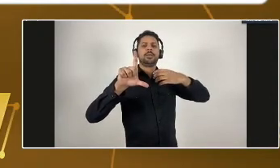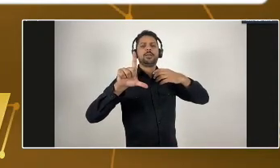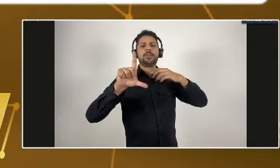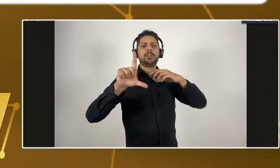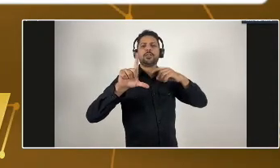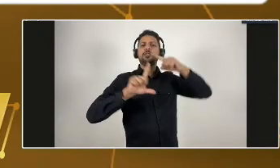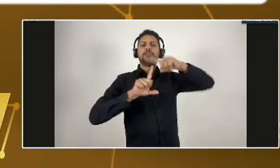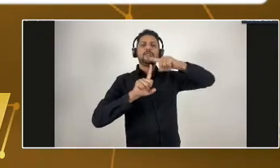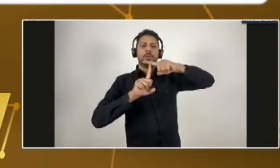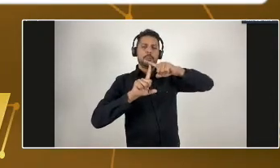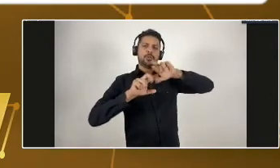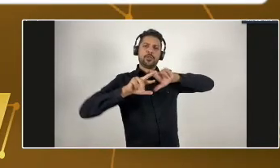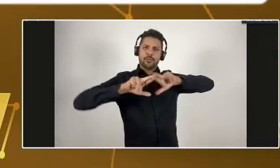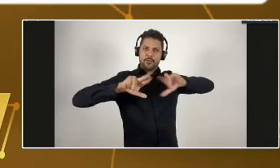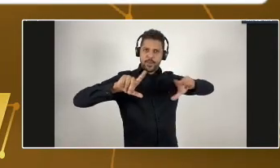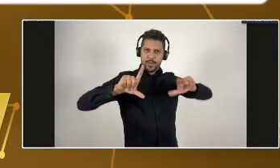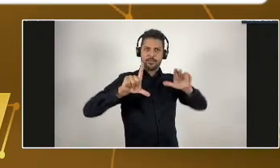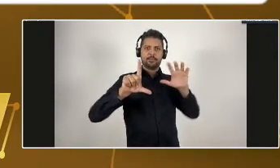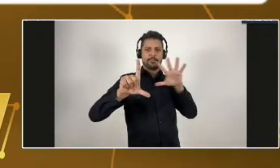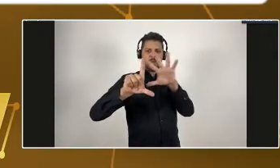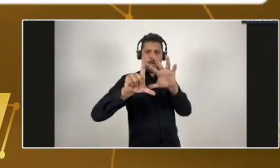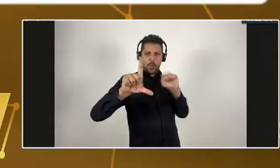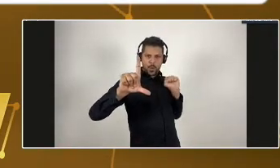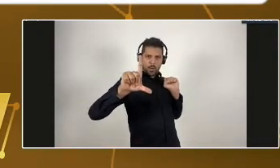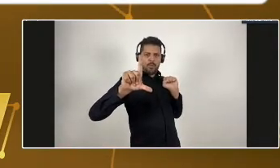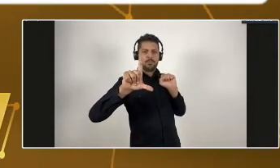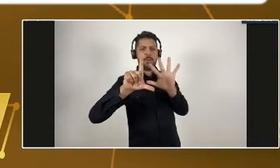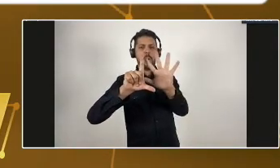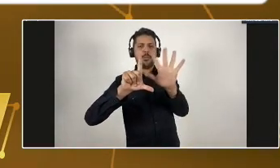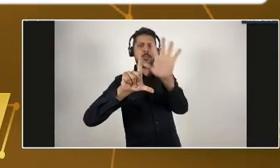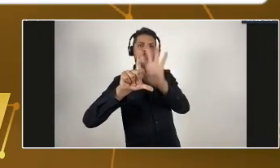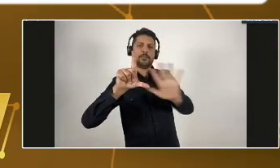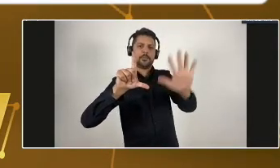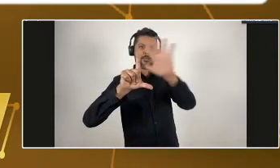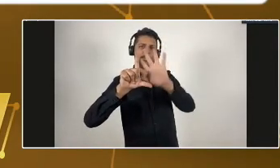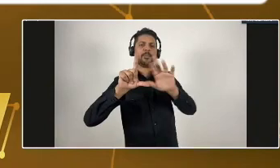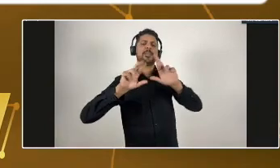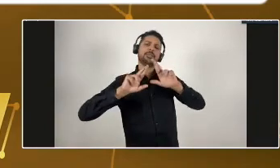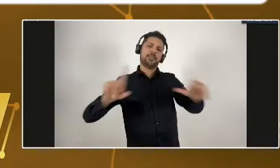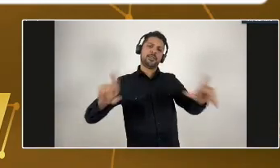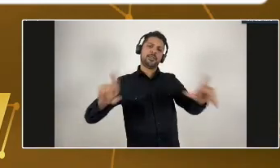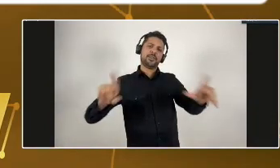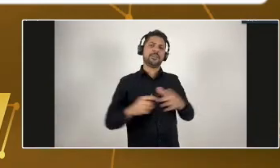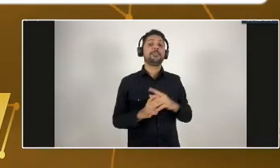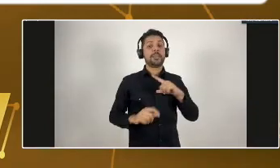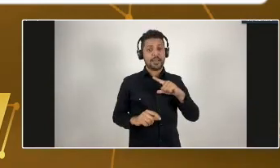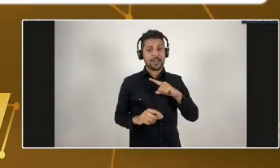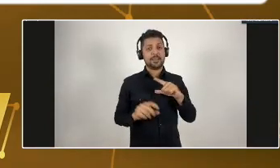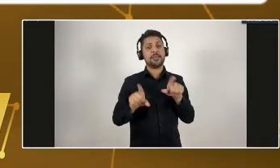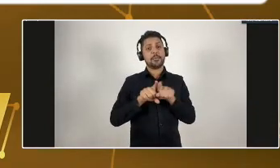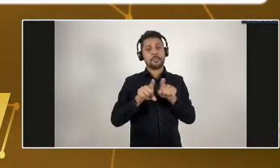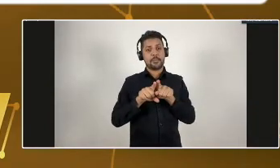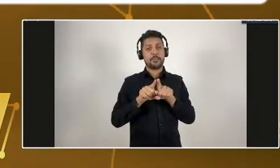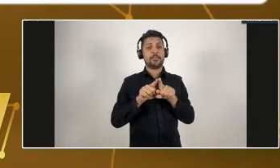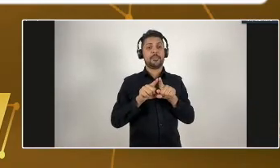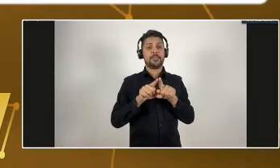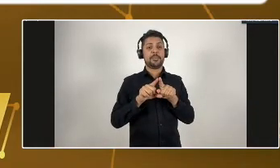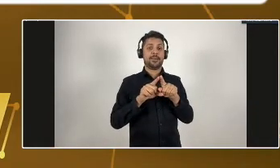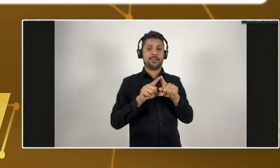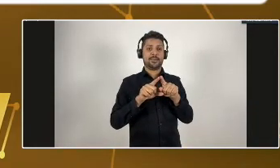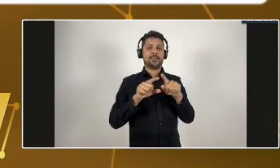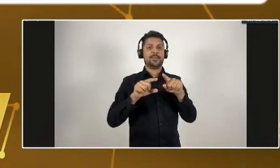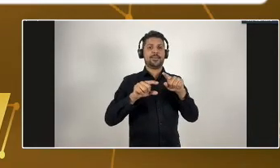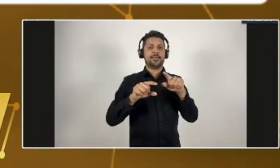momento. Também temos uma ferramenta que é muito interessante, que é a questão da